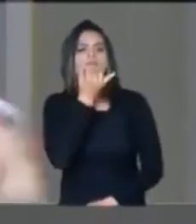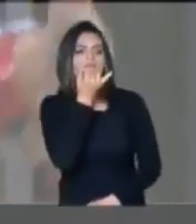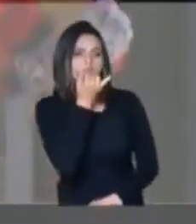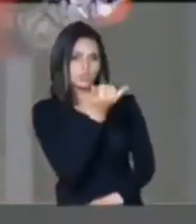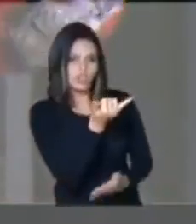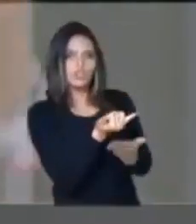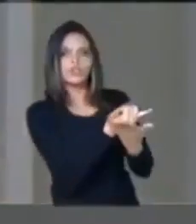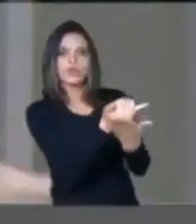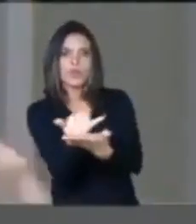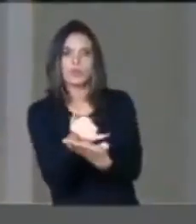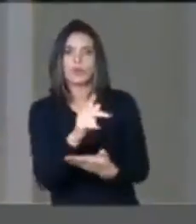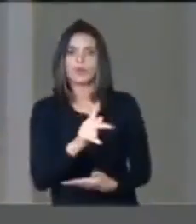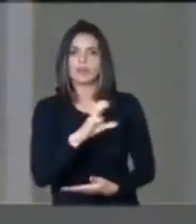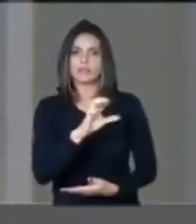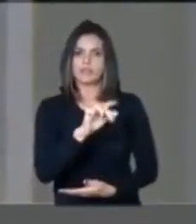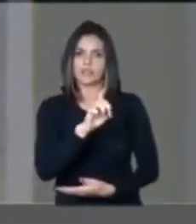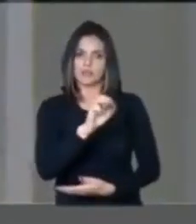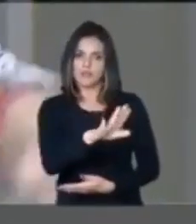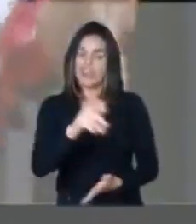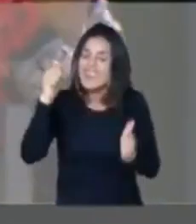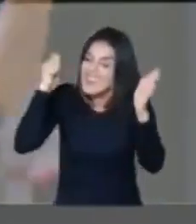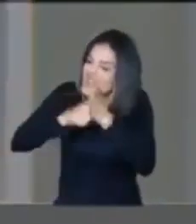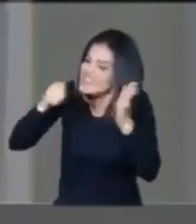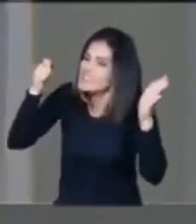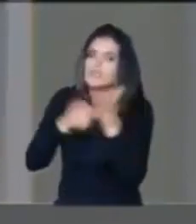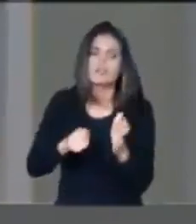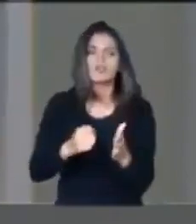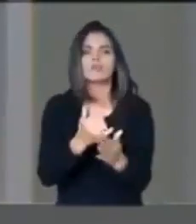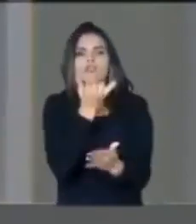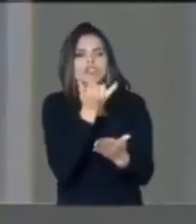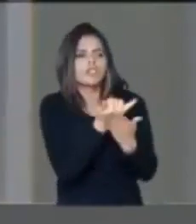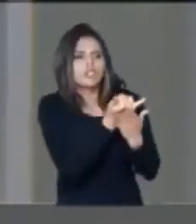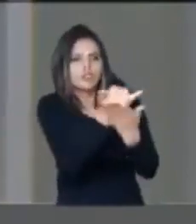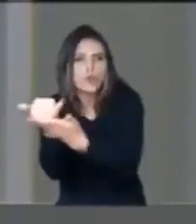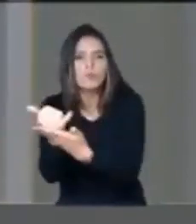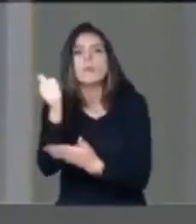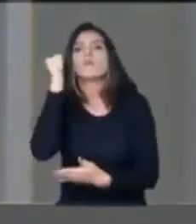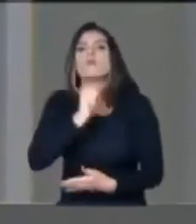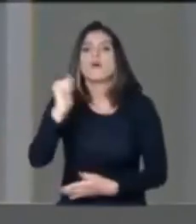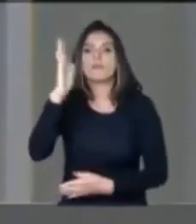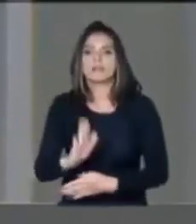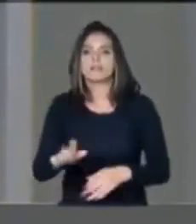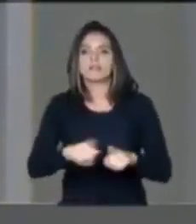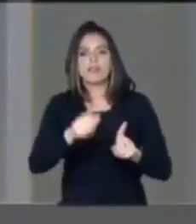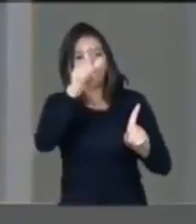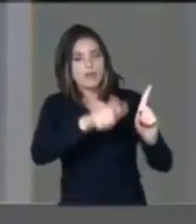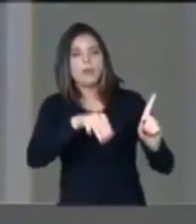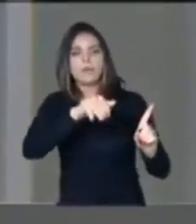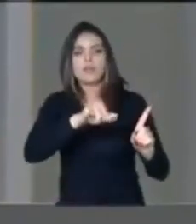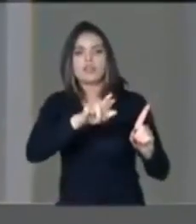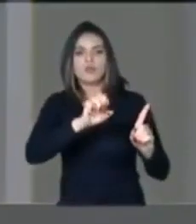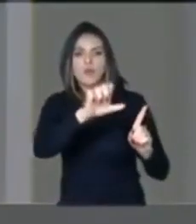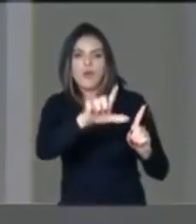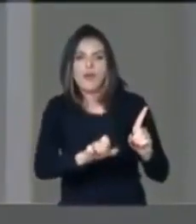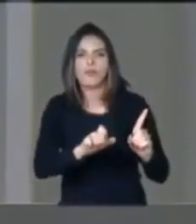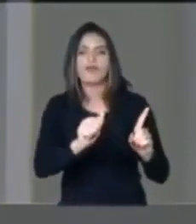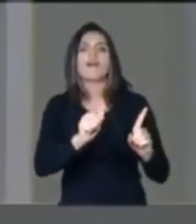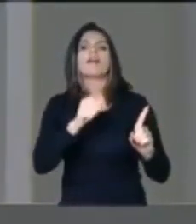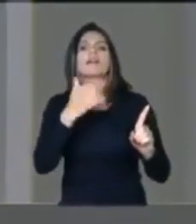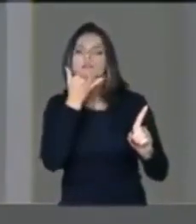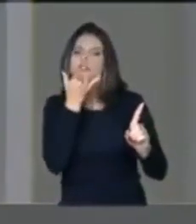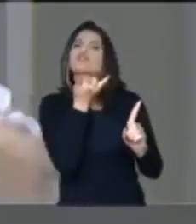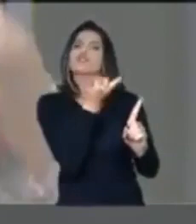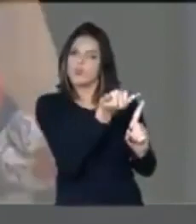PCdoB, exijo desculpas ao PCdoB, às mulheres brasileiras e à deputada Manuela Dávila. É assim que a gente deve